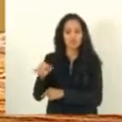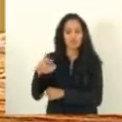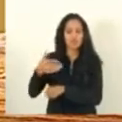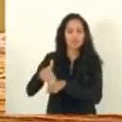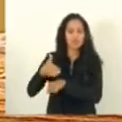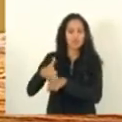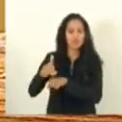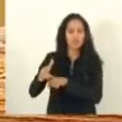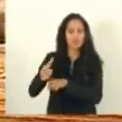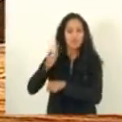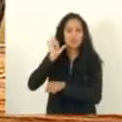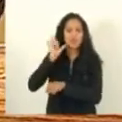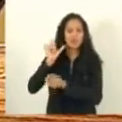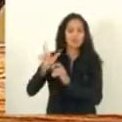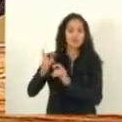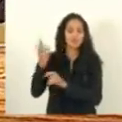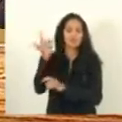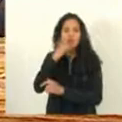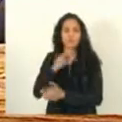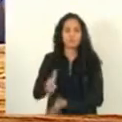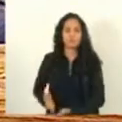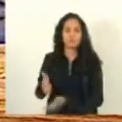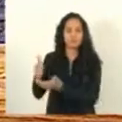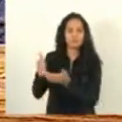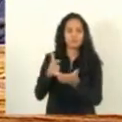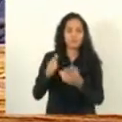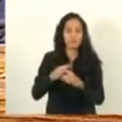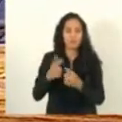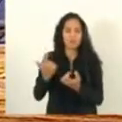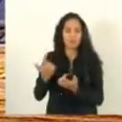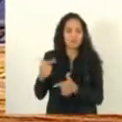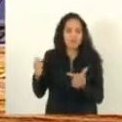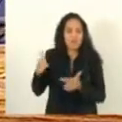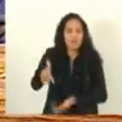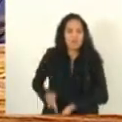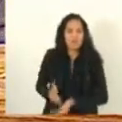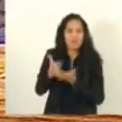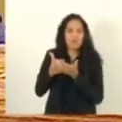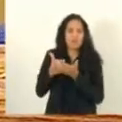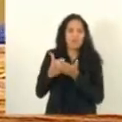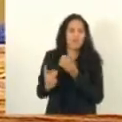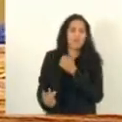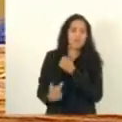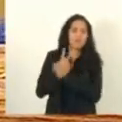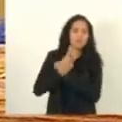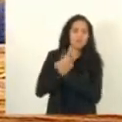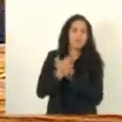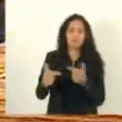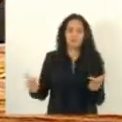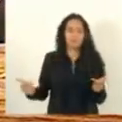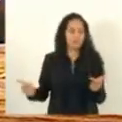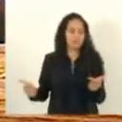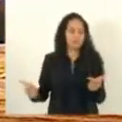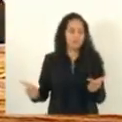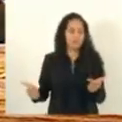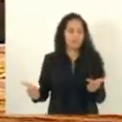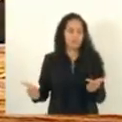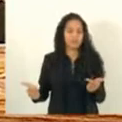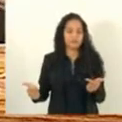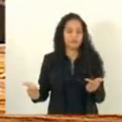arma, não ter nada nas mãos para se defender na hora que houver, muitas